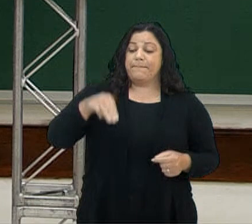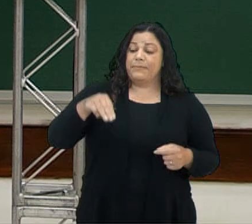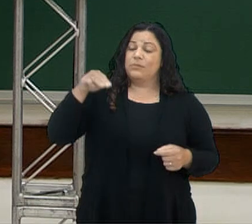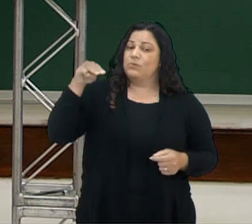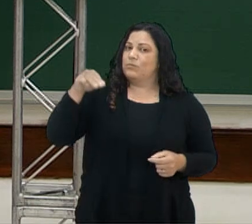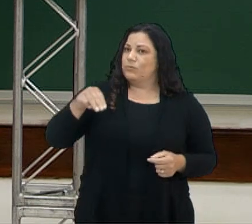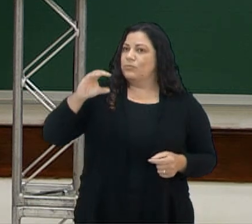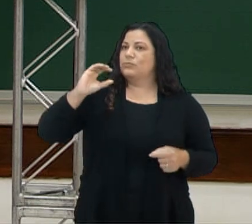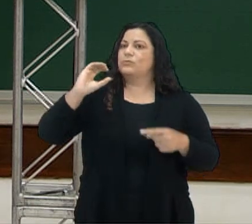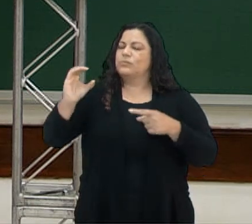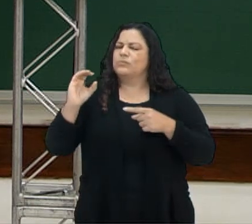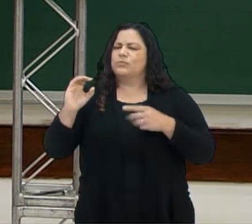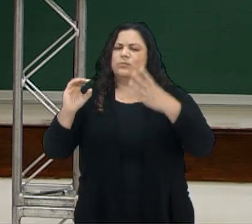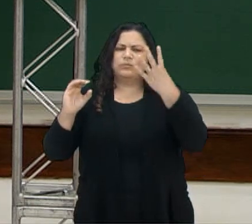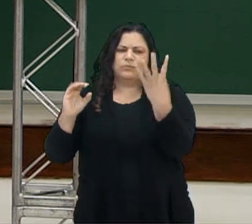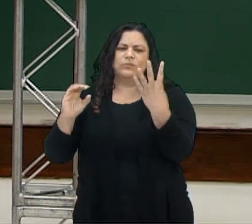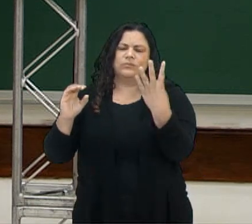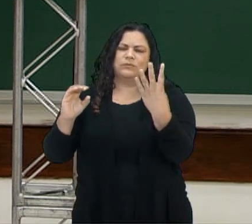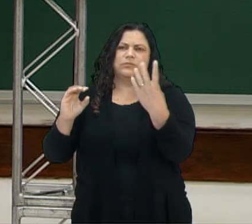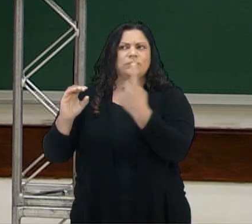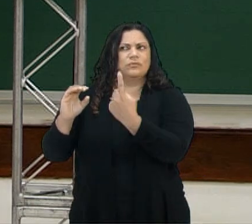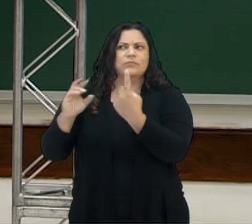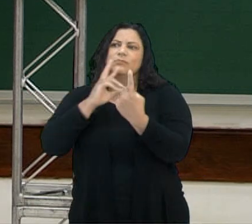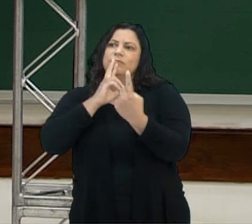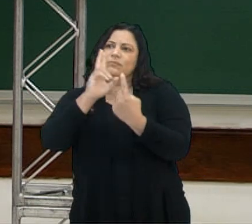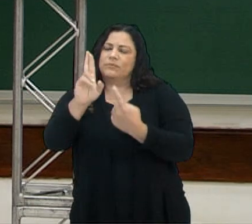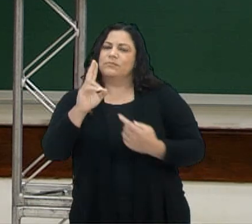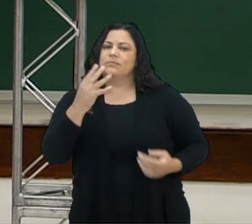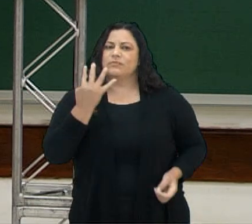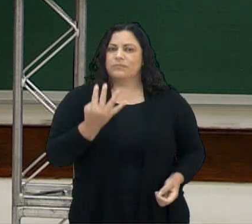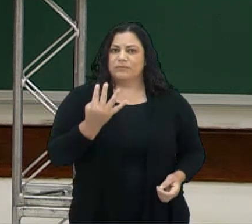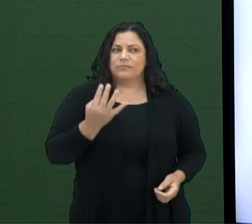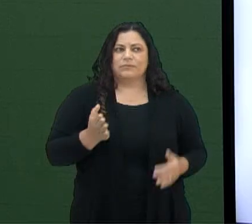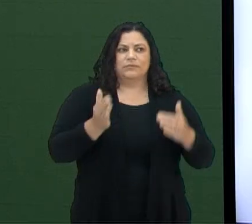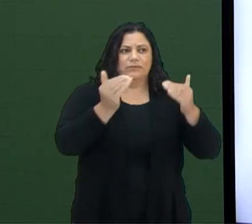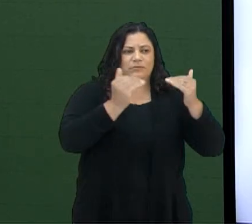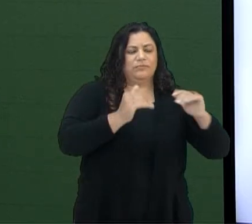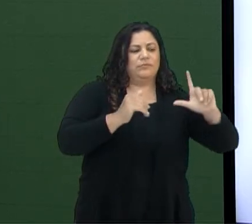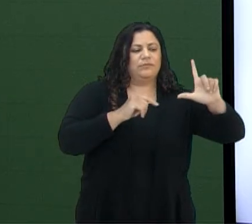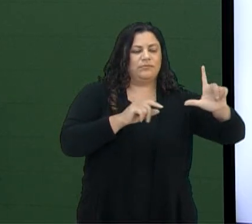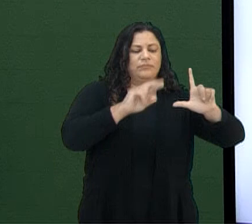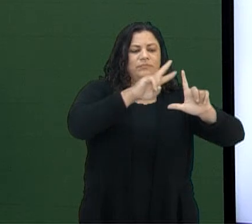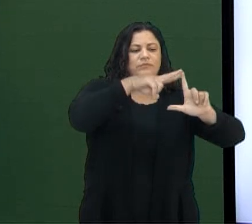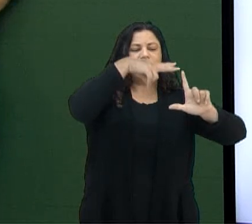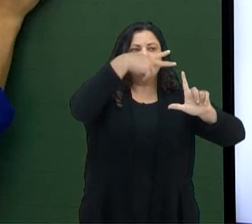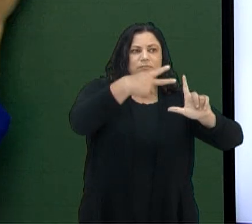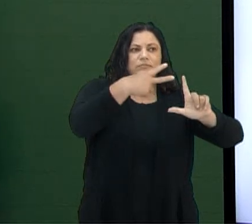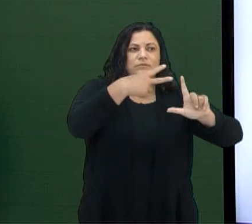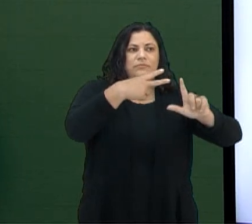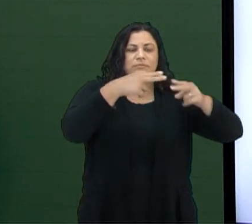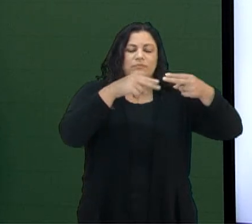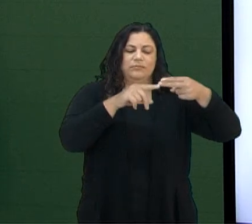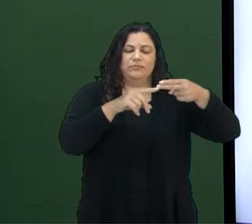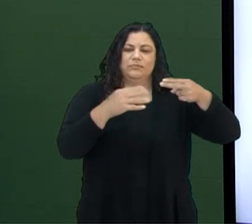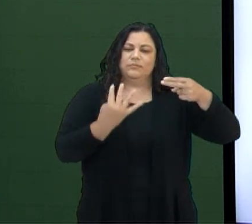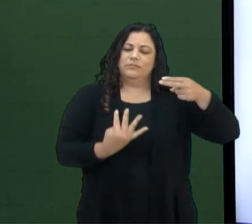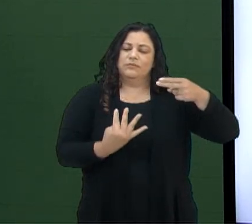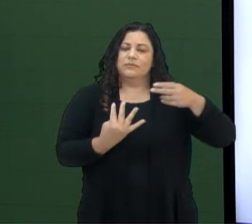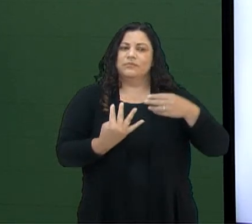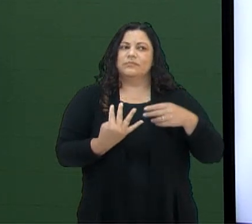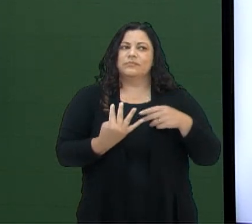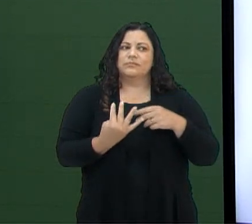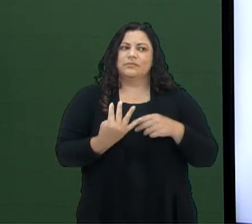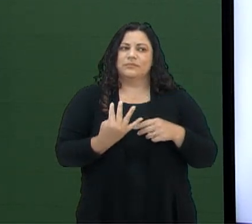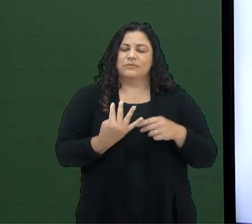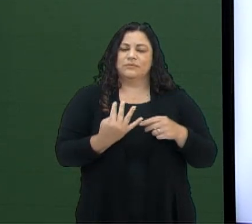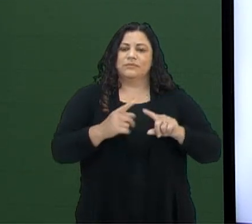Mínimo múltiplo comum entre 4 e 1 é 4. Então, eu vou ficar com L ao quadrado, é igual a 4,